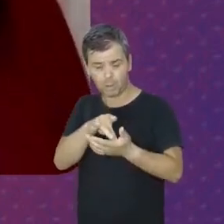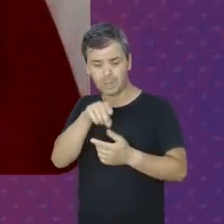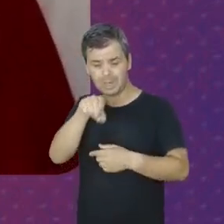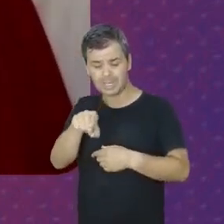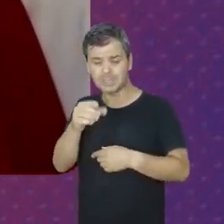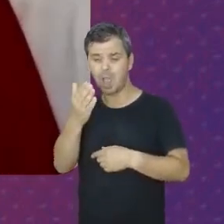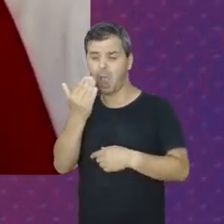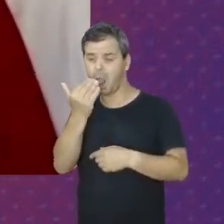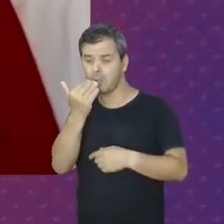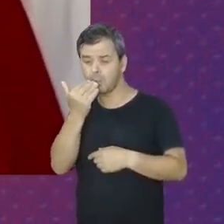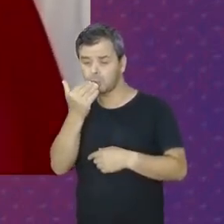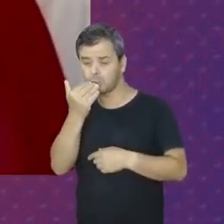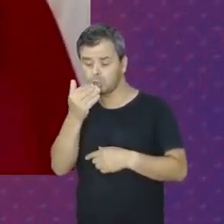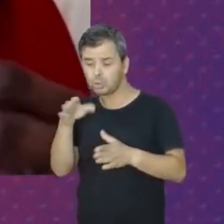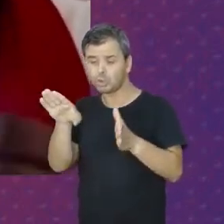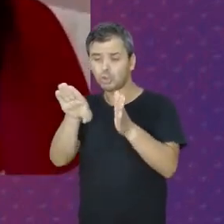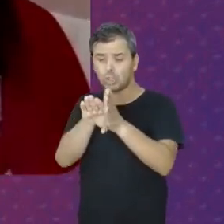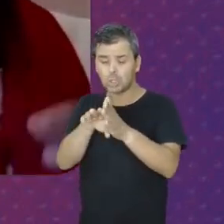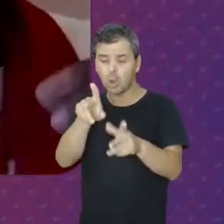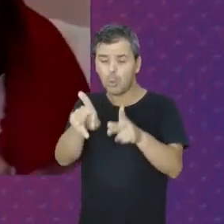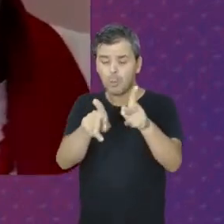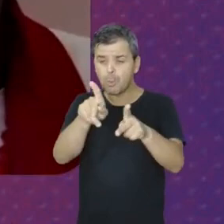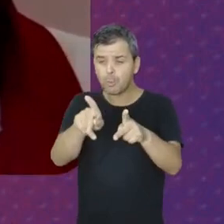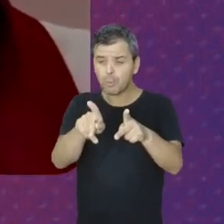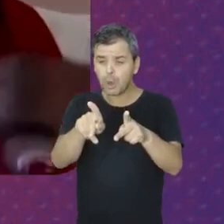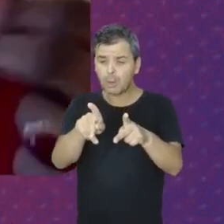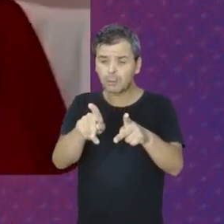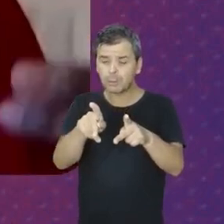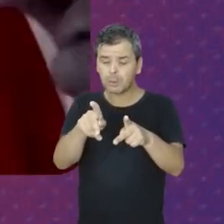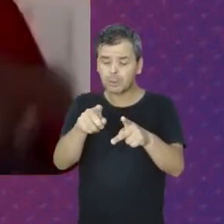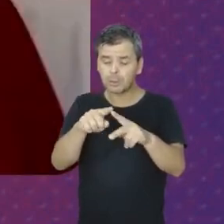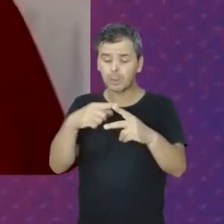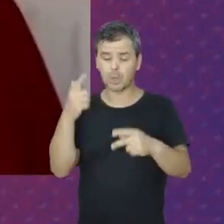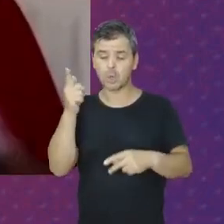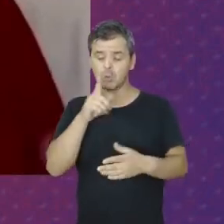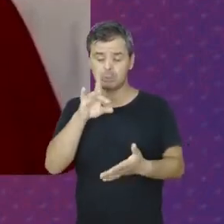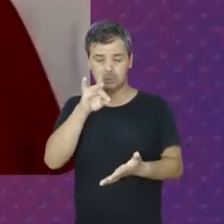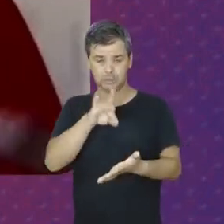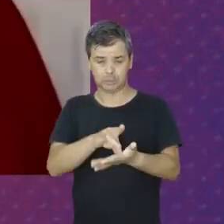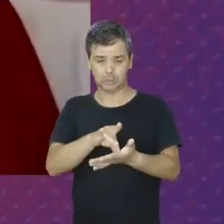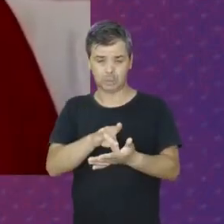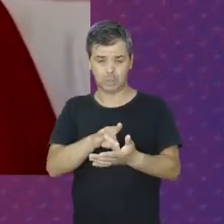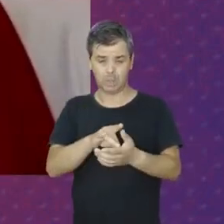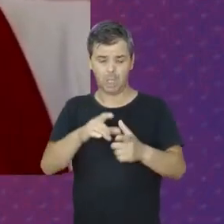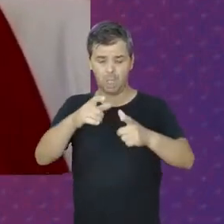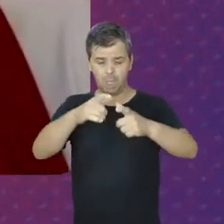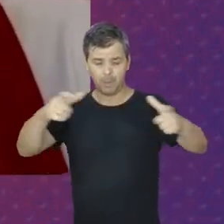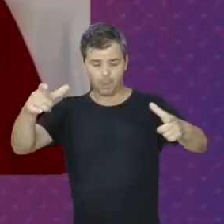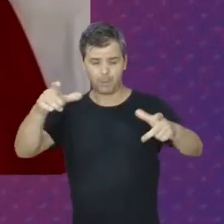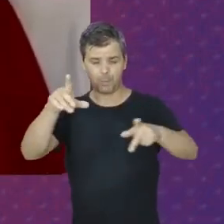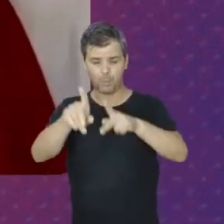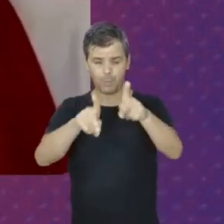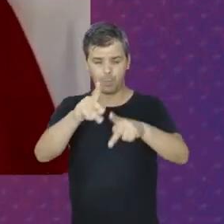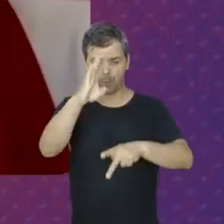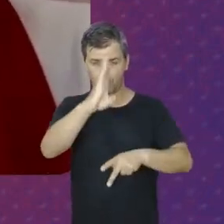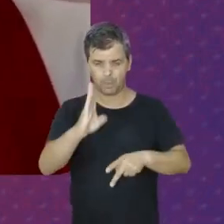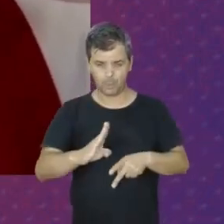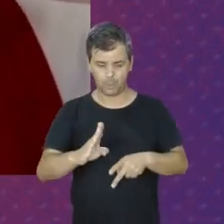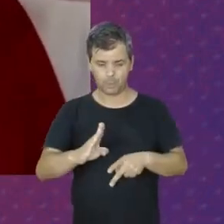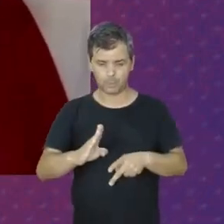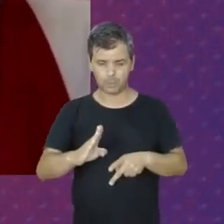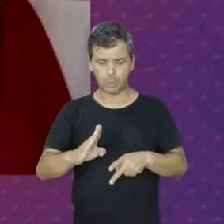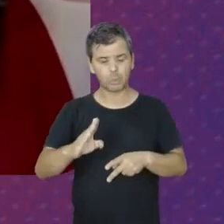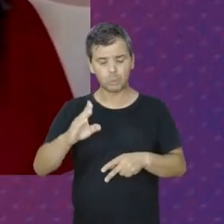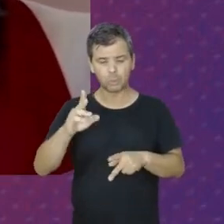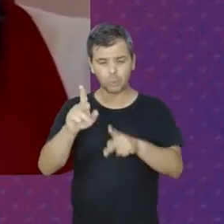alimento vai chegar para a população e essa população beneficiada, com certeza, é a maioria da nossa população, que somos nós, os